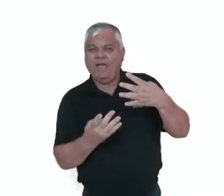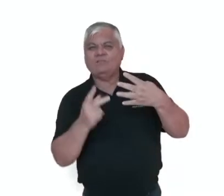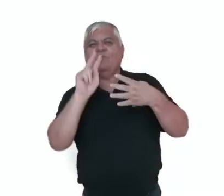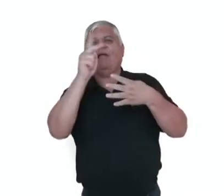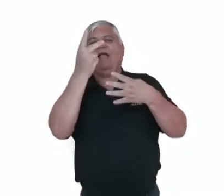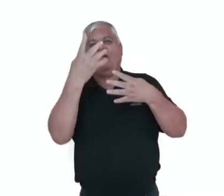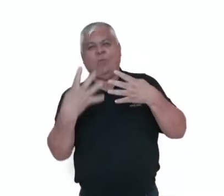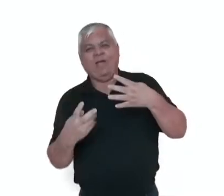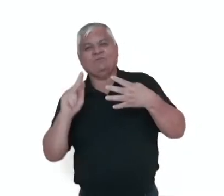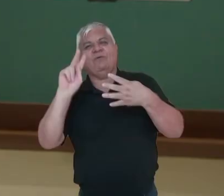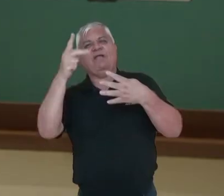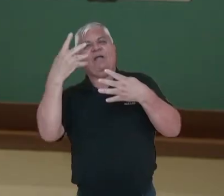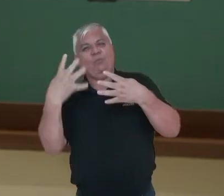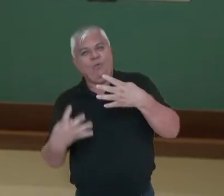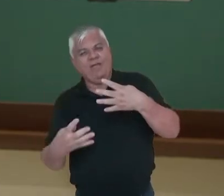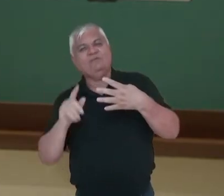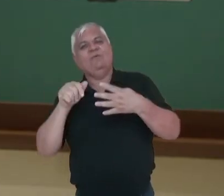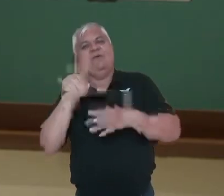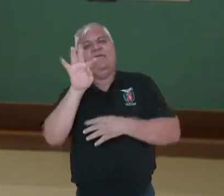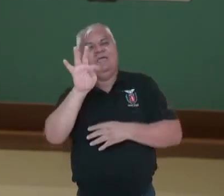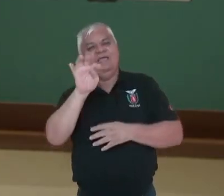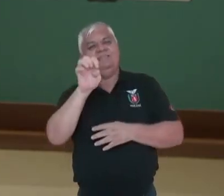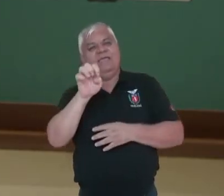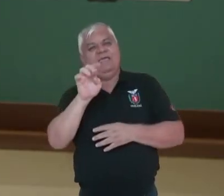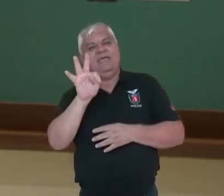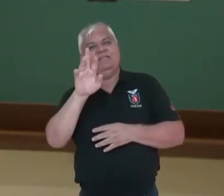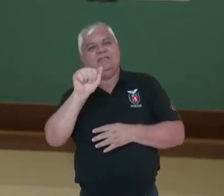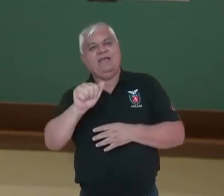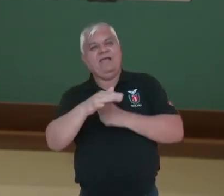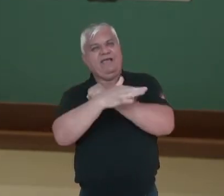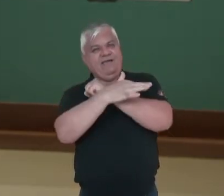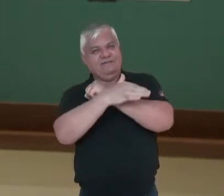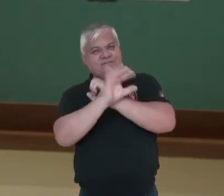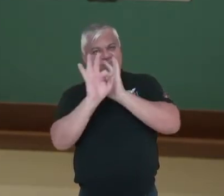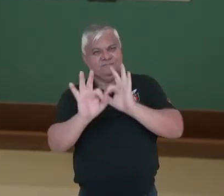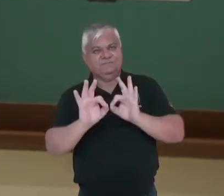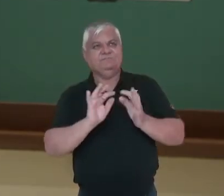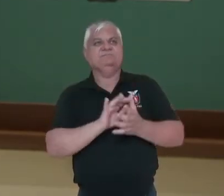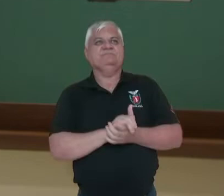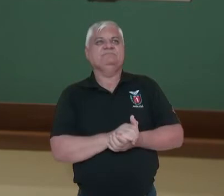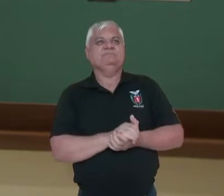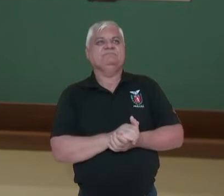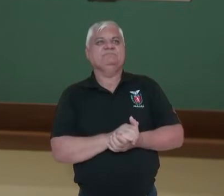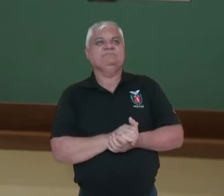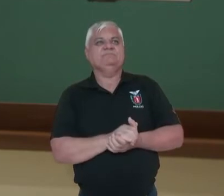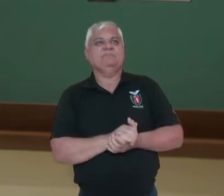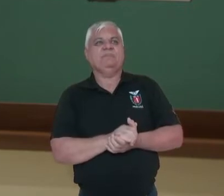e H4, tetraácido, 4 hidrogênios ionizáveis.